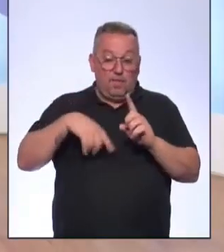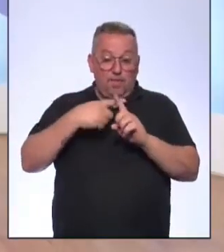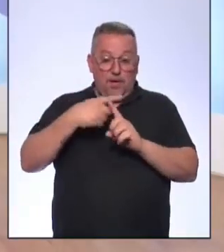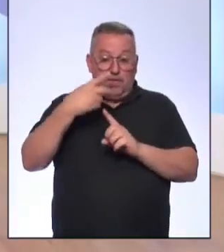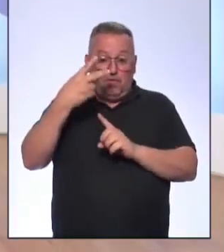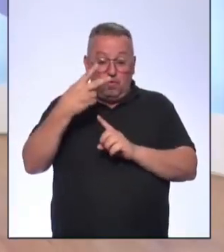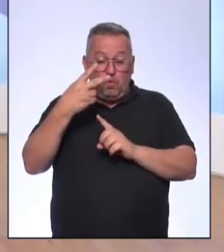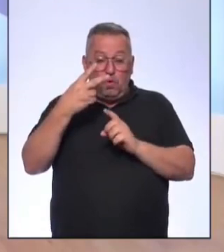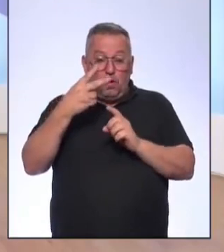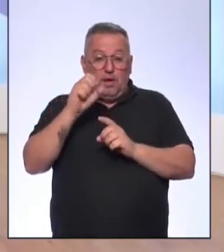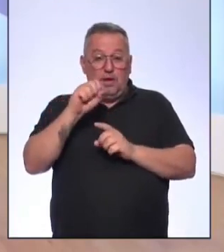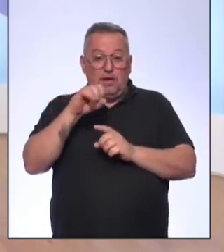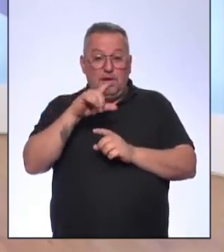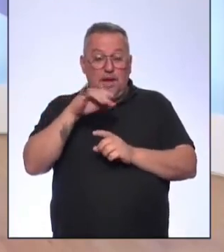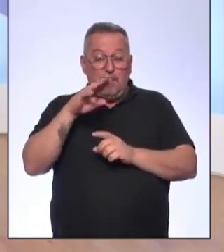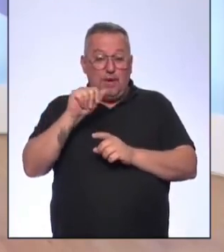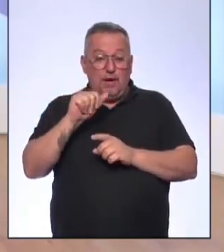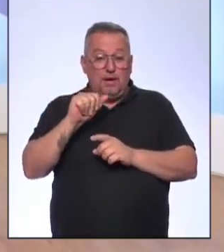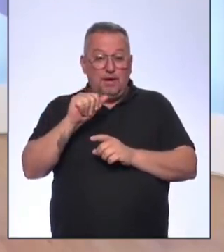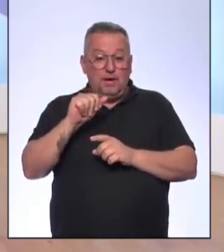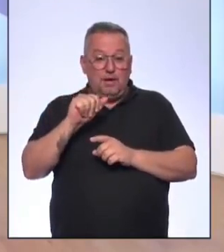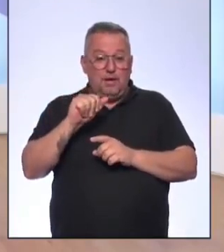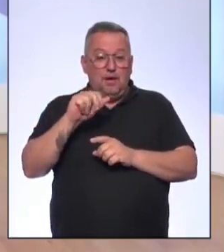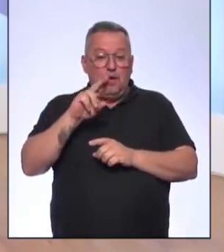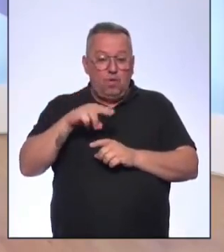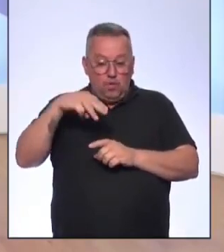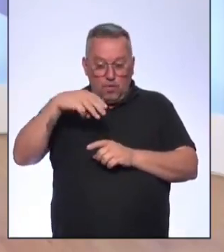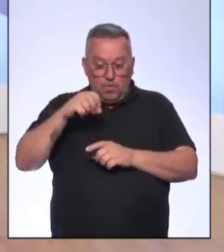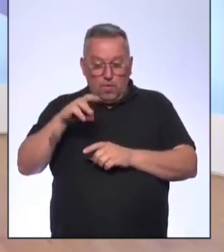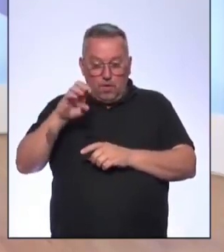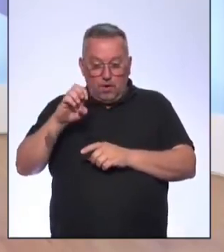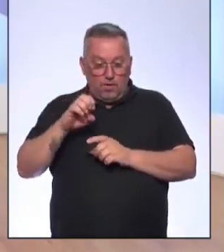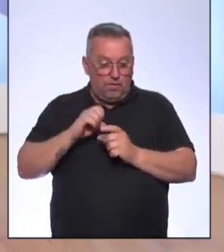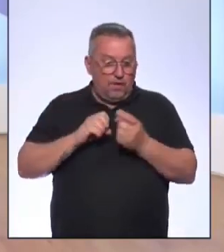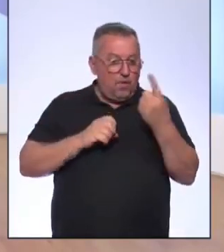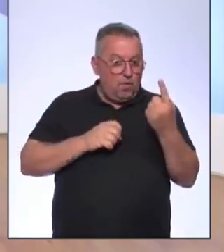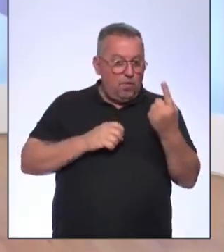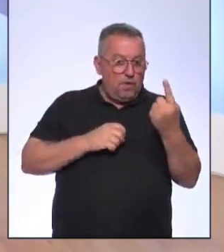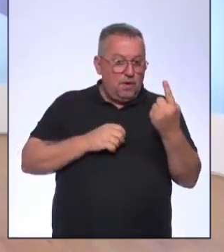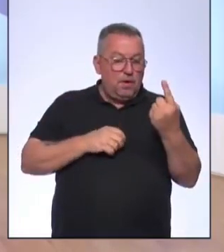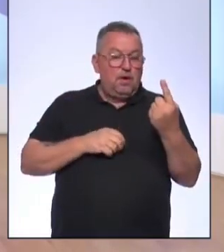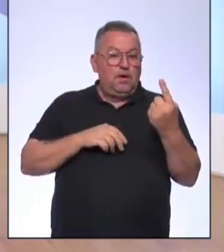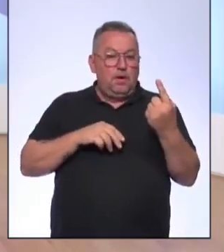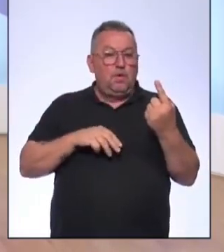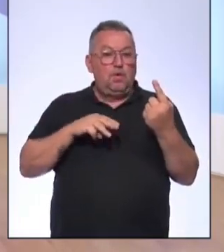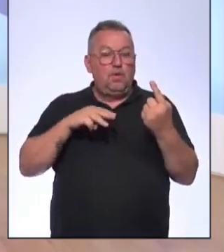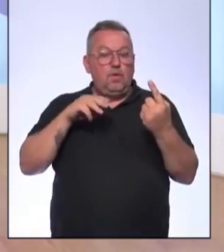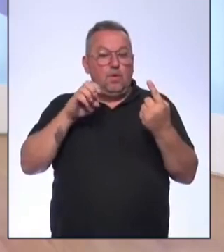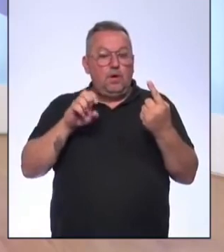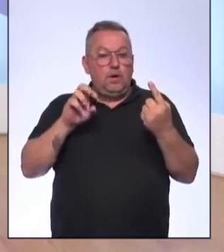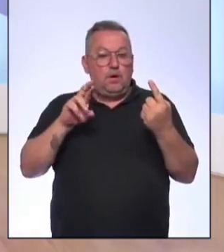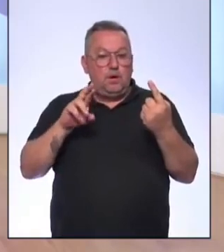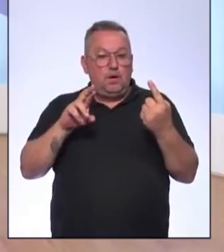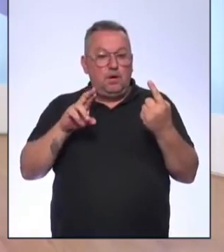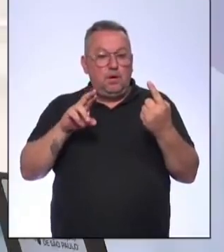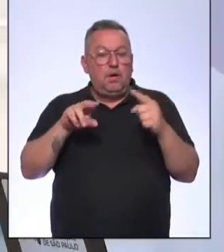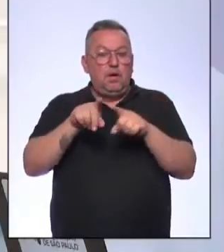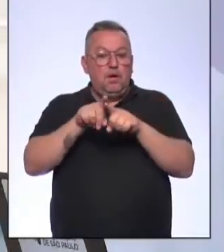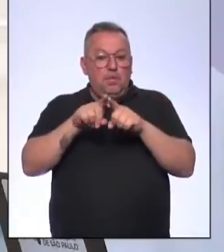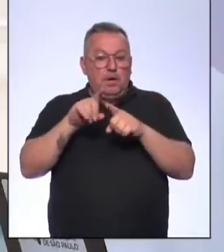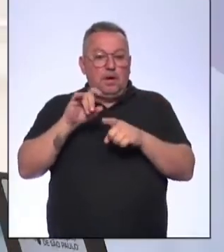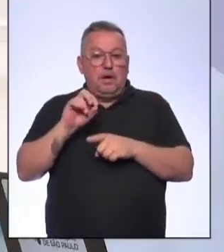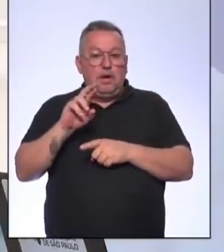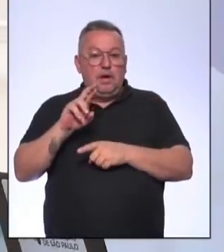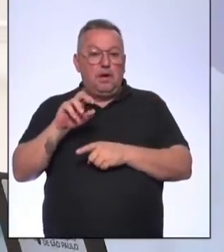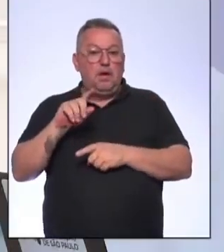2 sílabas, mais de 3 sílabas, eu uso more. Se eu Isso. tiver uma, eu uso were. Isso. E tem os irregulares também, que a gente